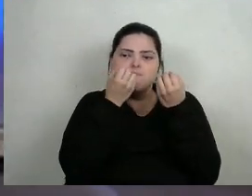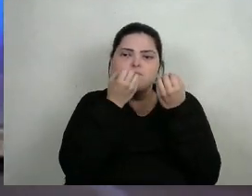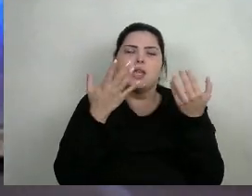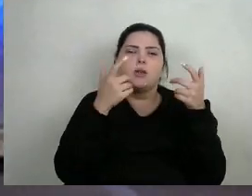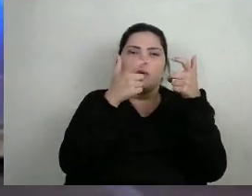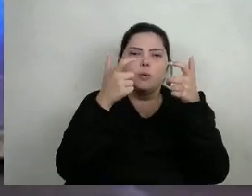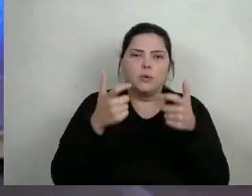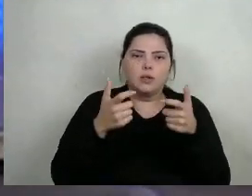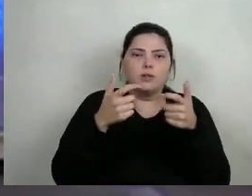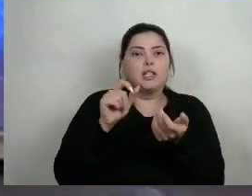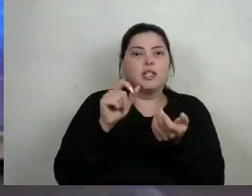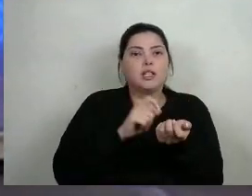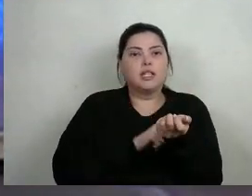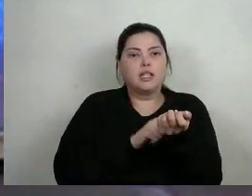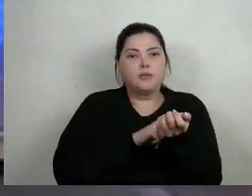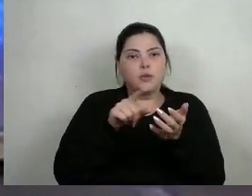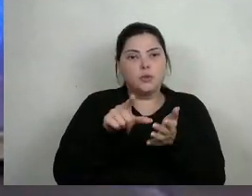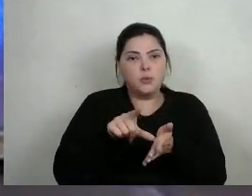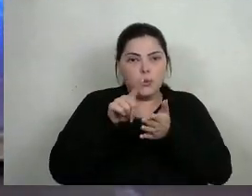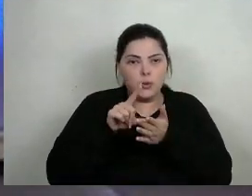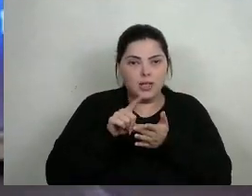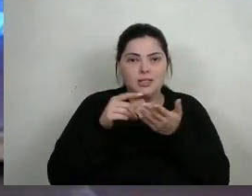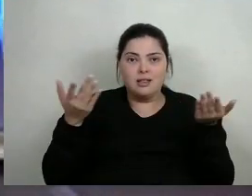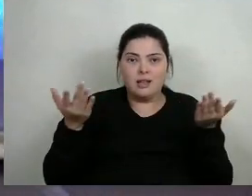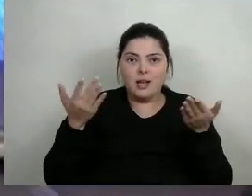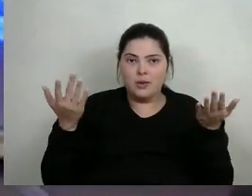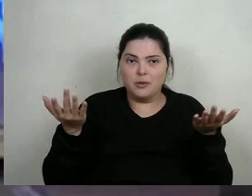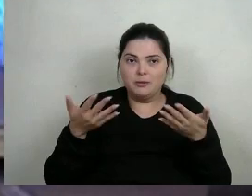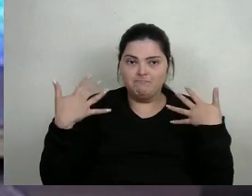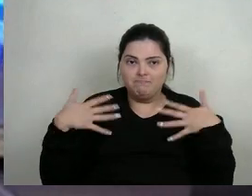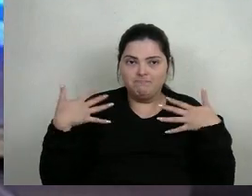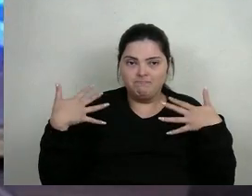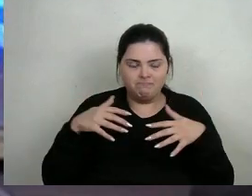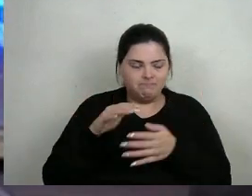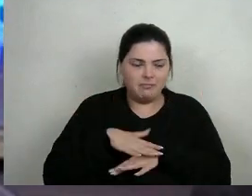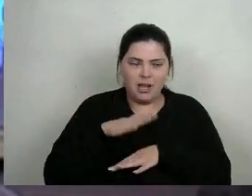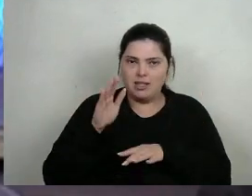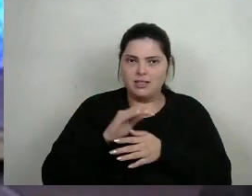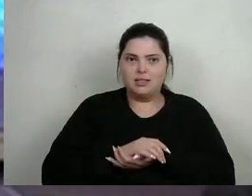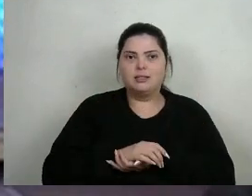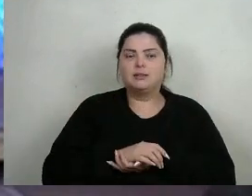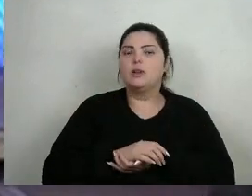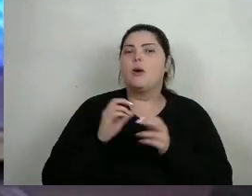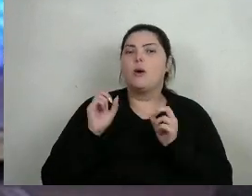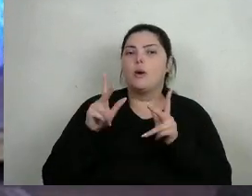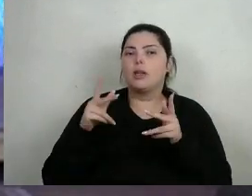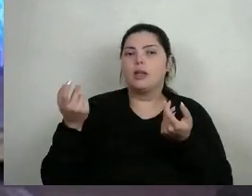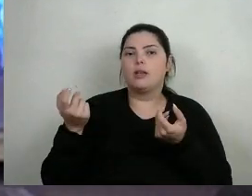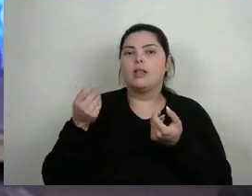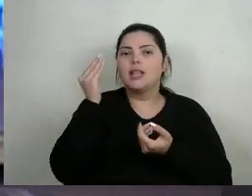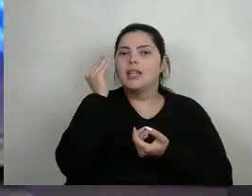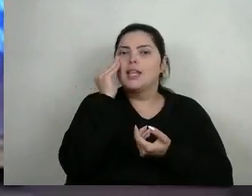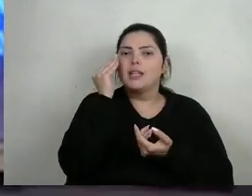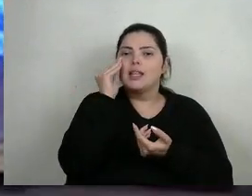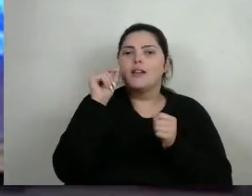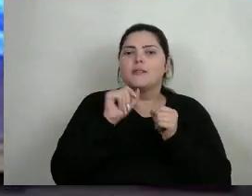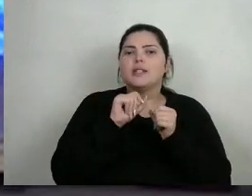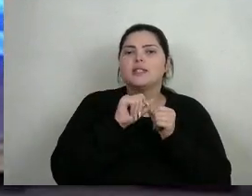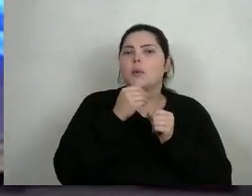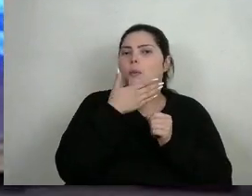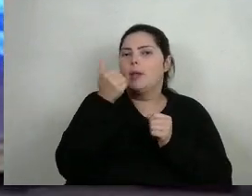estava nervoso antes de subir ao palco imagina agora né Mas tudo bem vou tentar fazer o melhor que eu puder